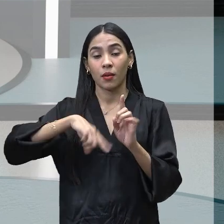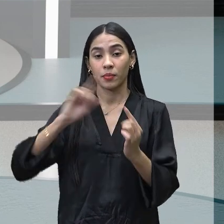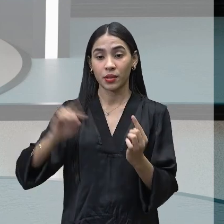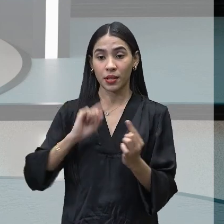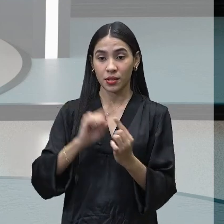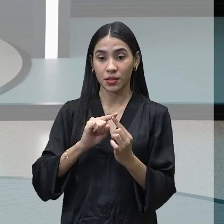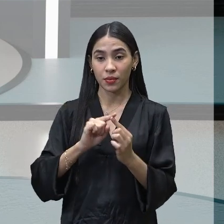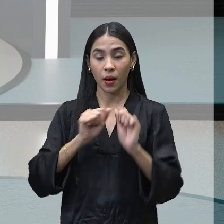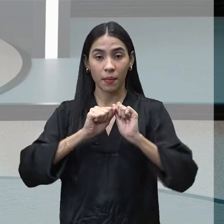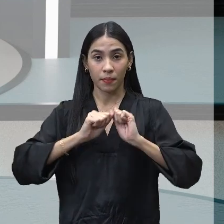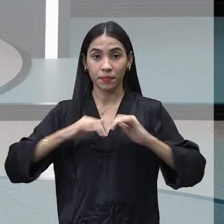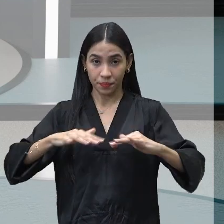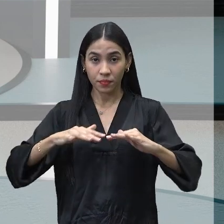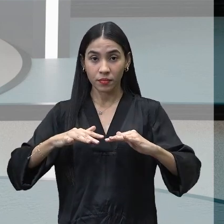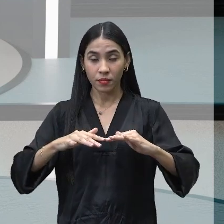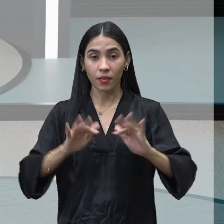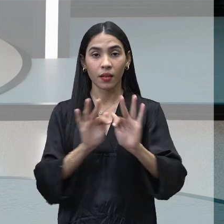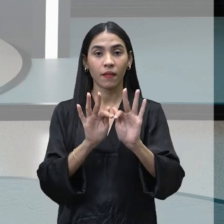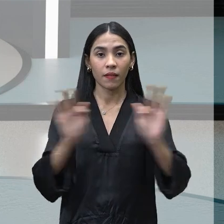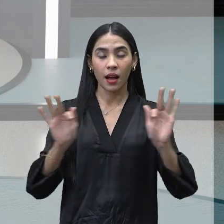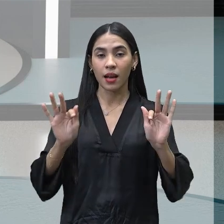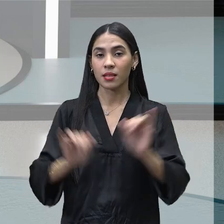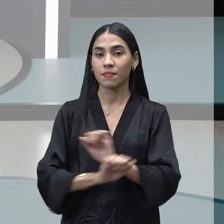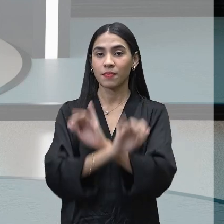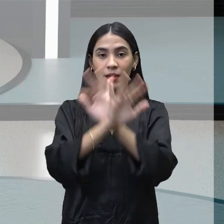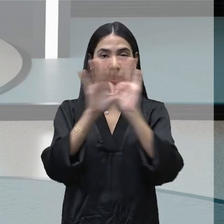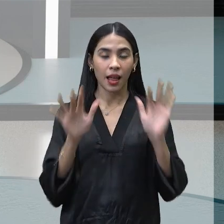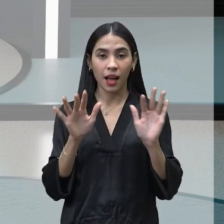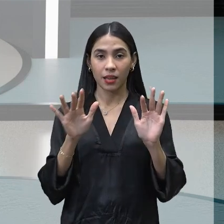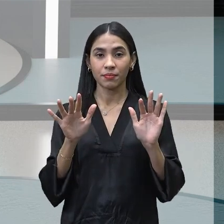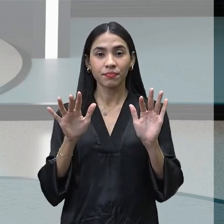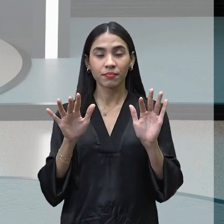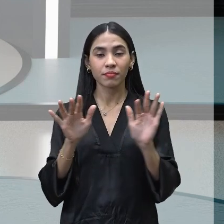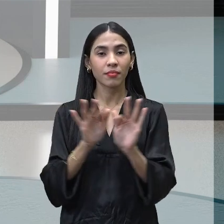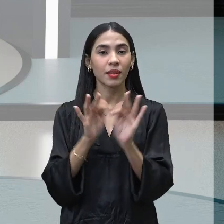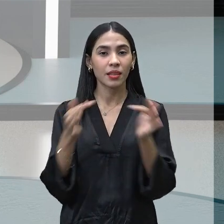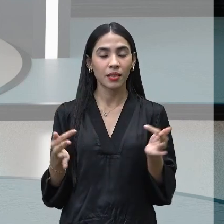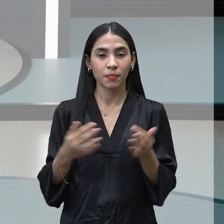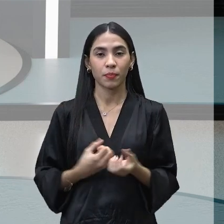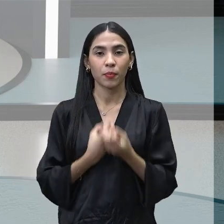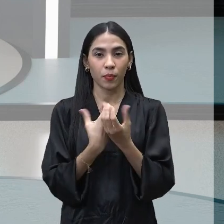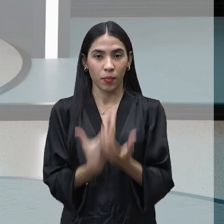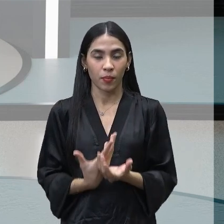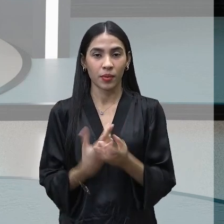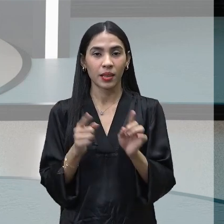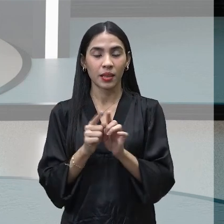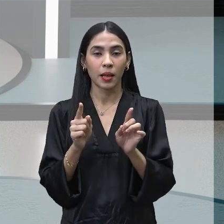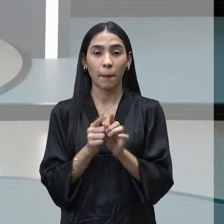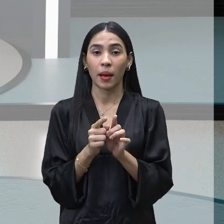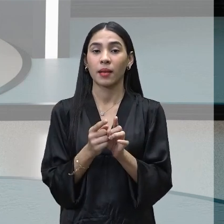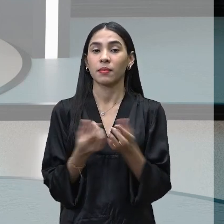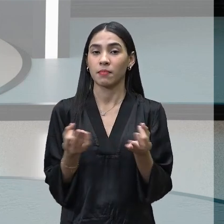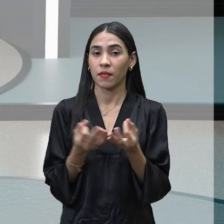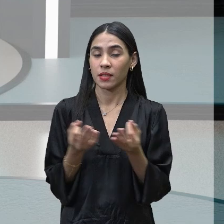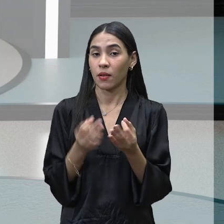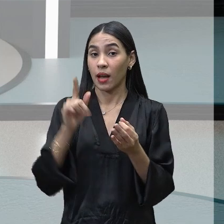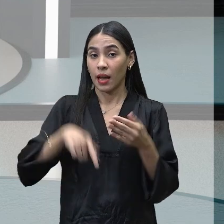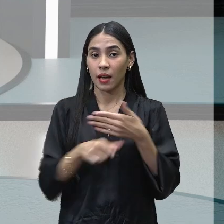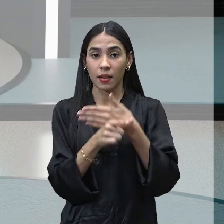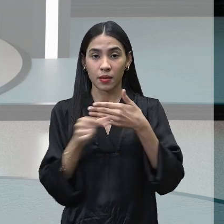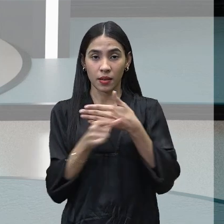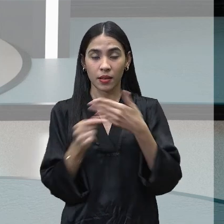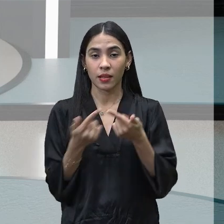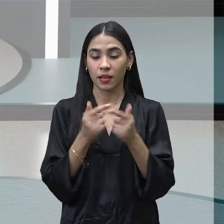finalidade, transmitir a frase mais concisão, expressividade e elegância. Isso daqui é a fala de